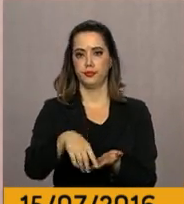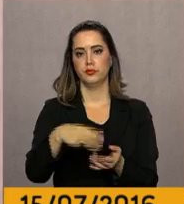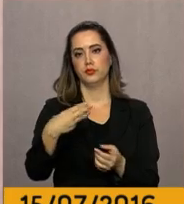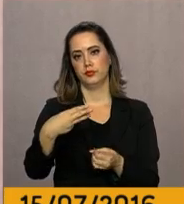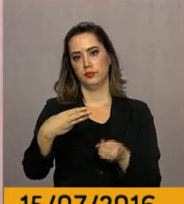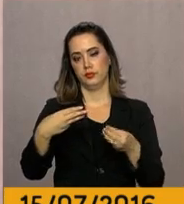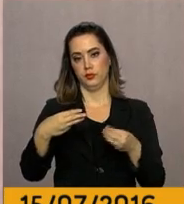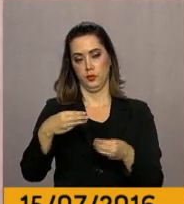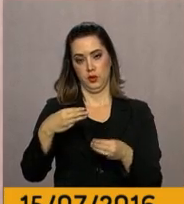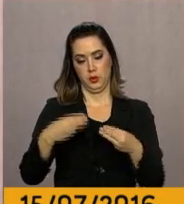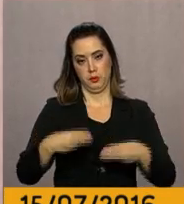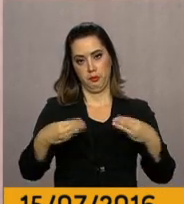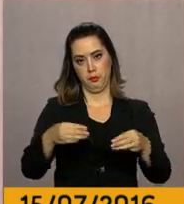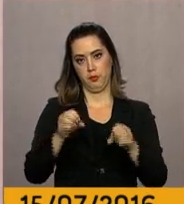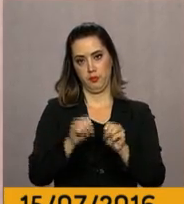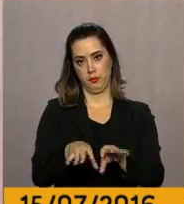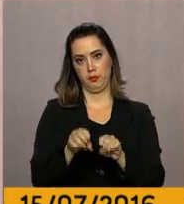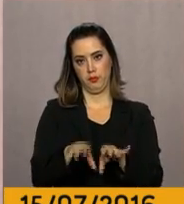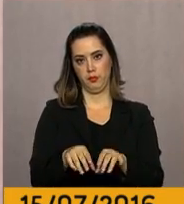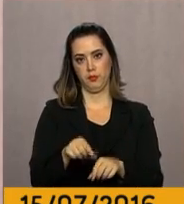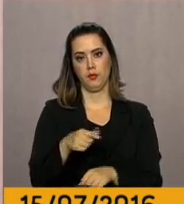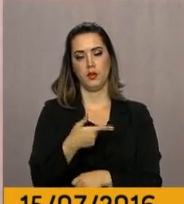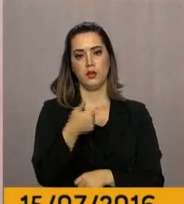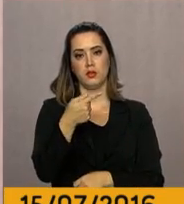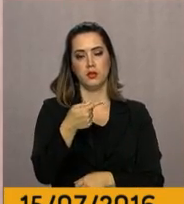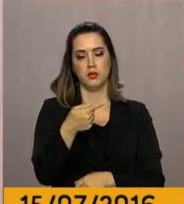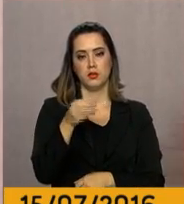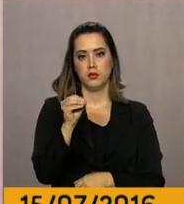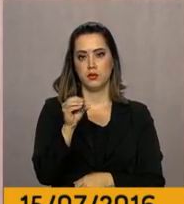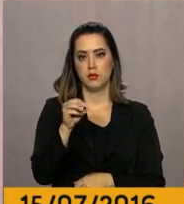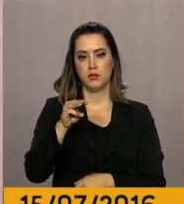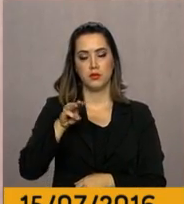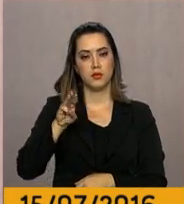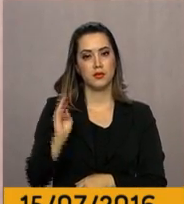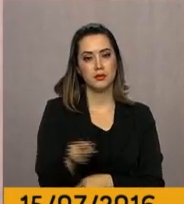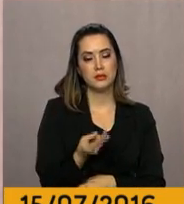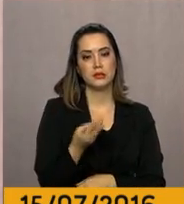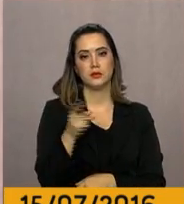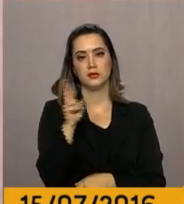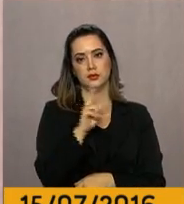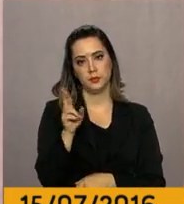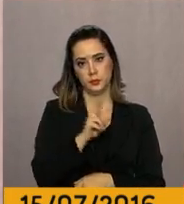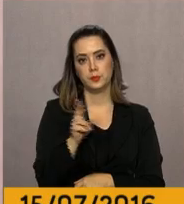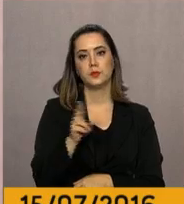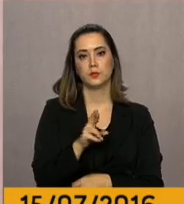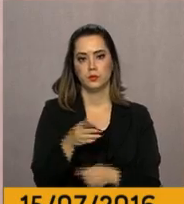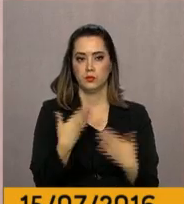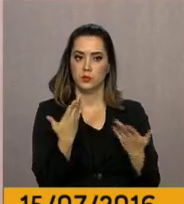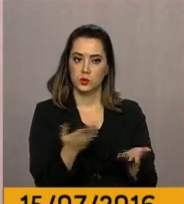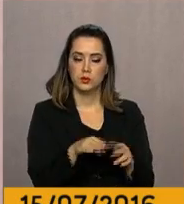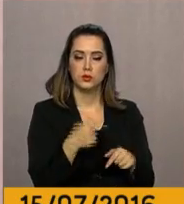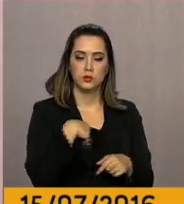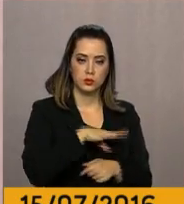num valor total de 700 milhões de reais. Esse crédito suplementar foi solicitado,